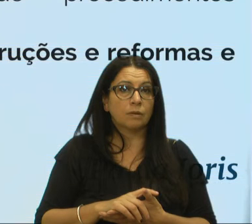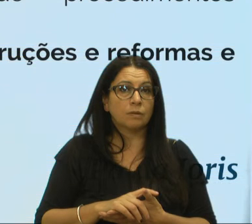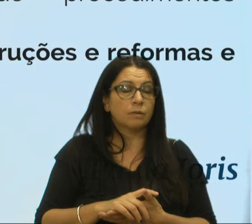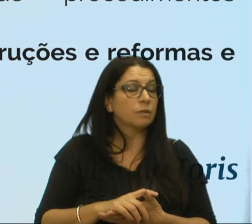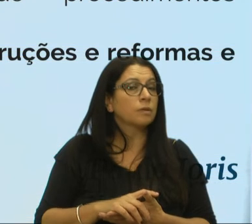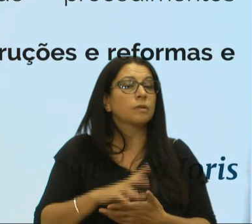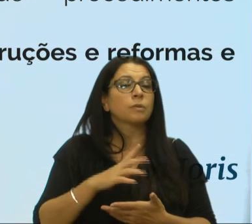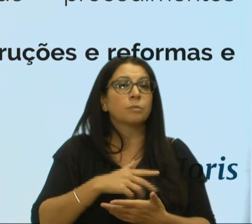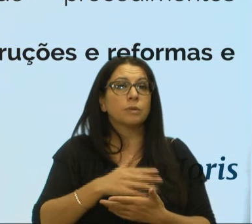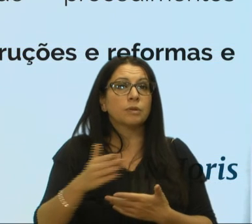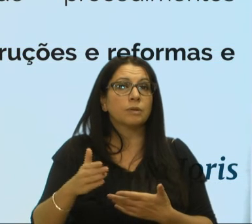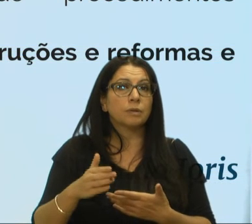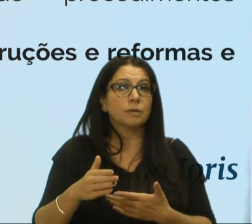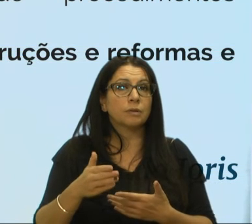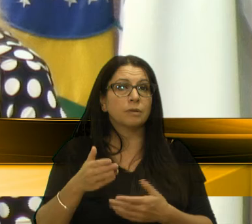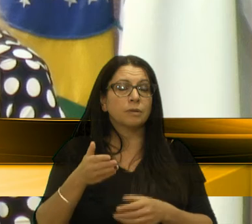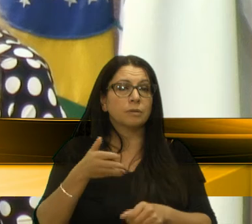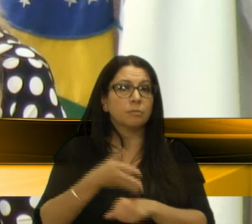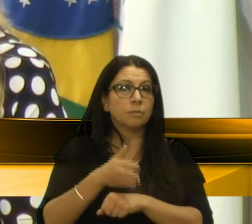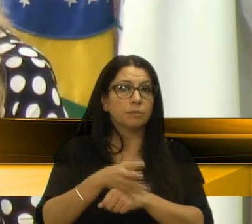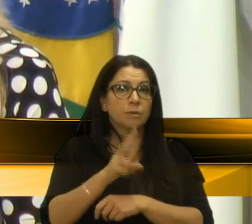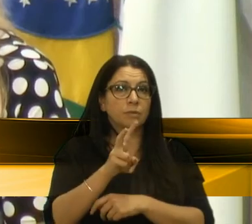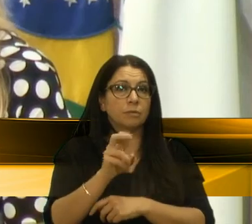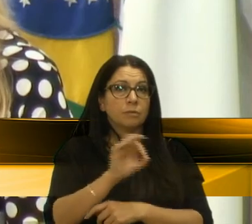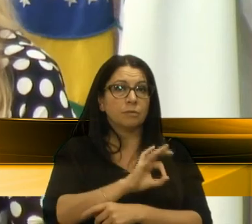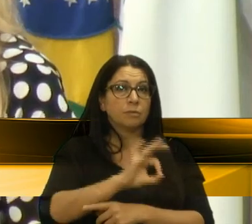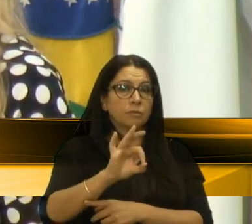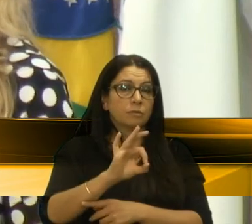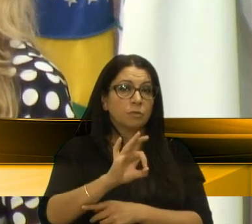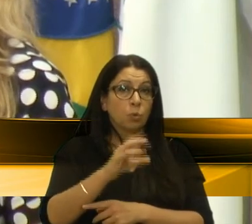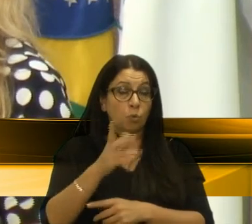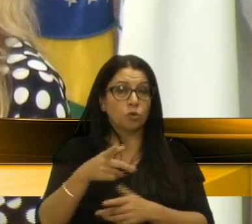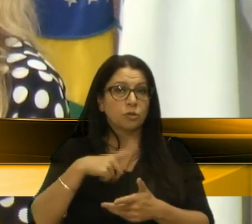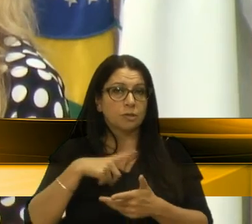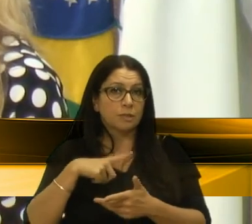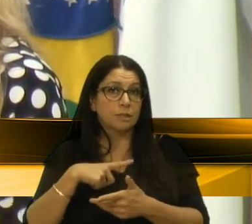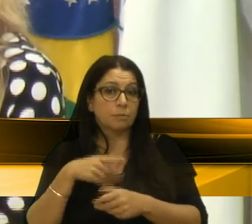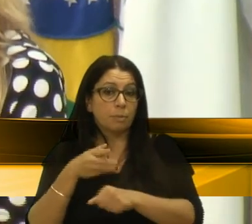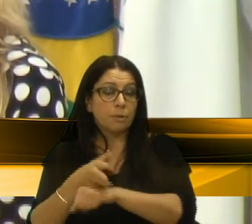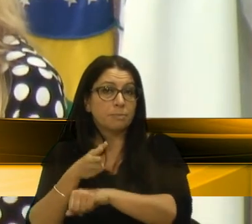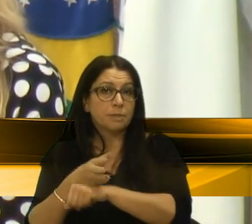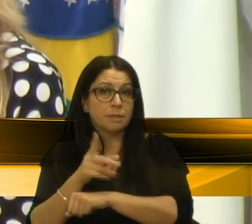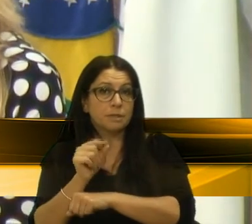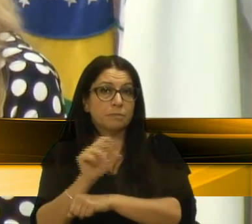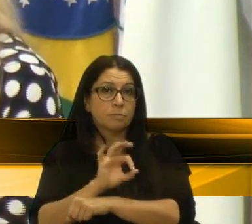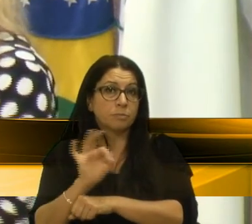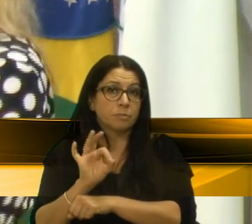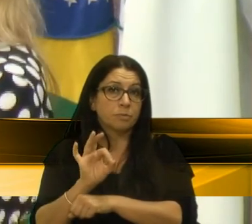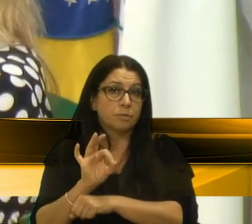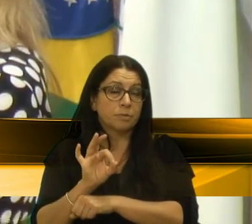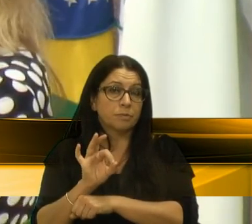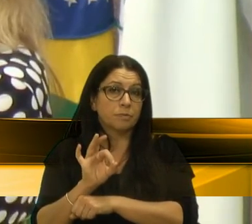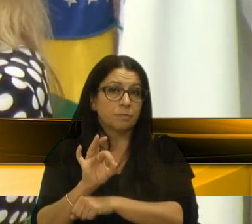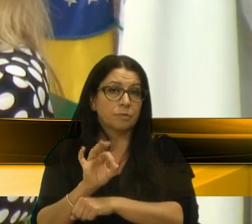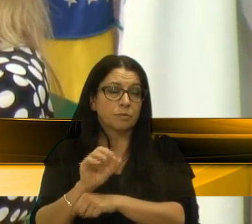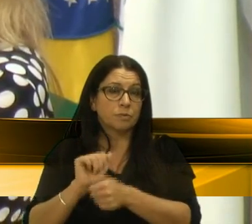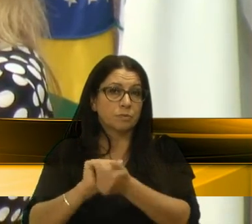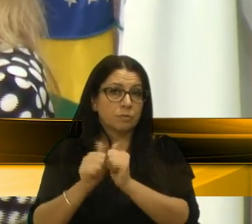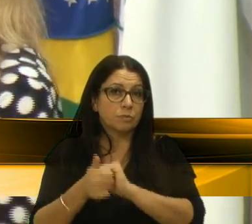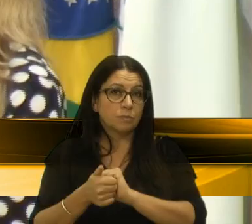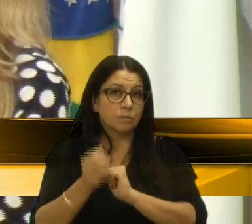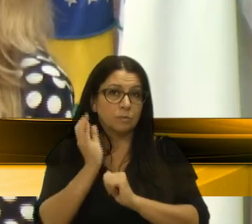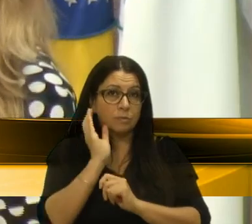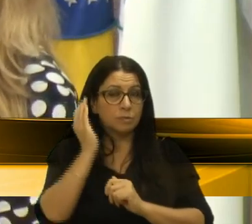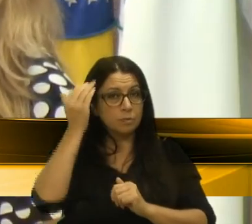presidente, uma coparticipação de 25%, hoje nós temos uma participação de 10%, e no esporte, vereador